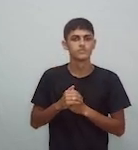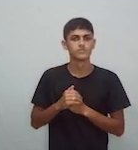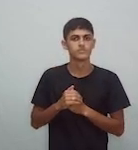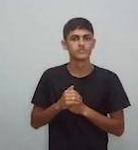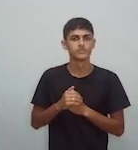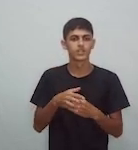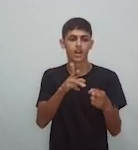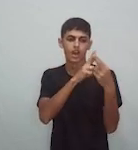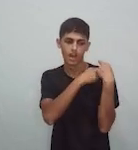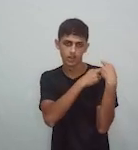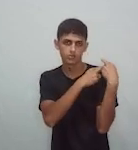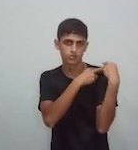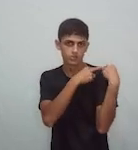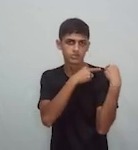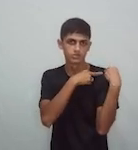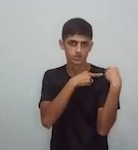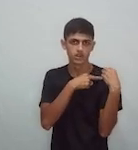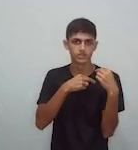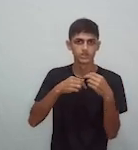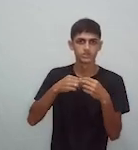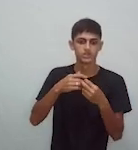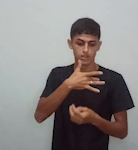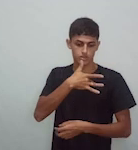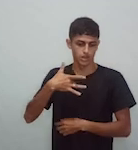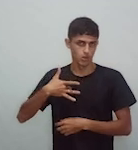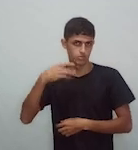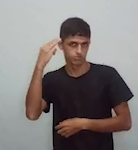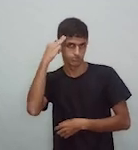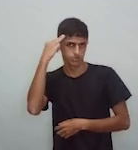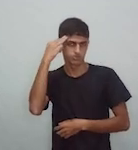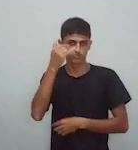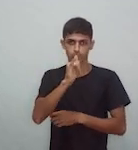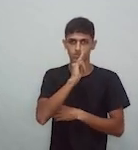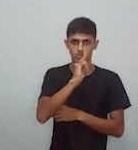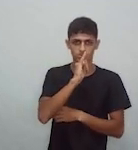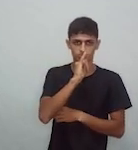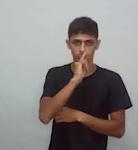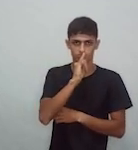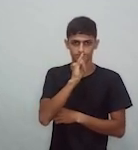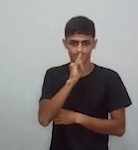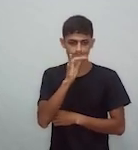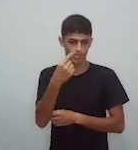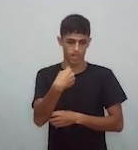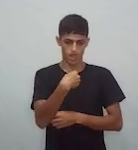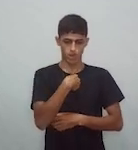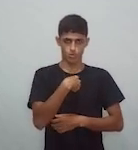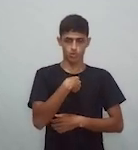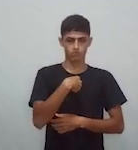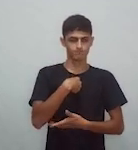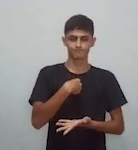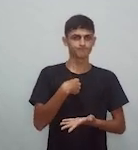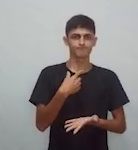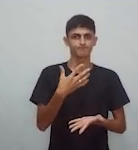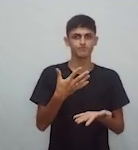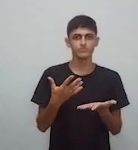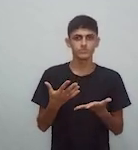na nossa saúde mental. Então, por exemplo, se eu tiver uma